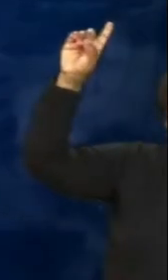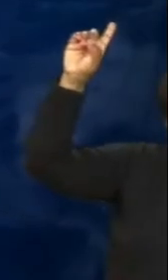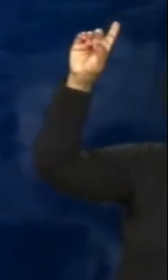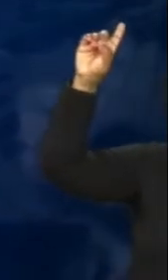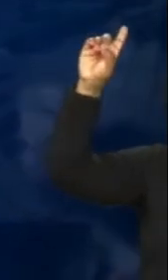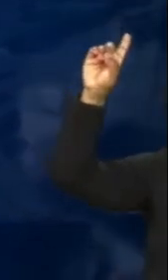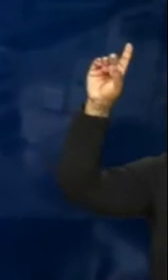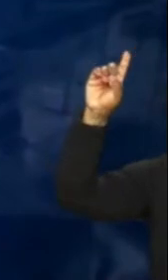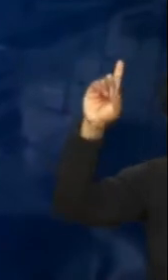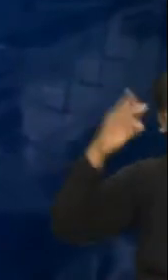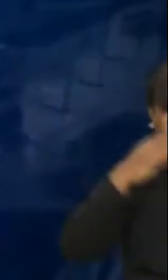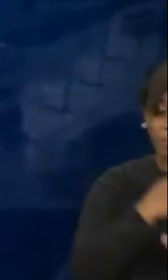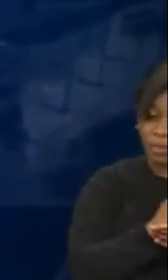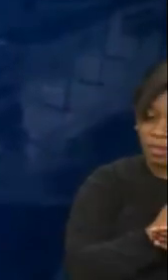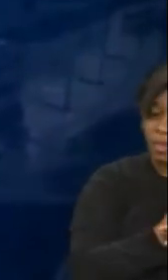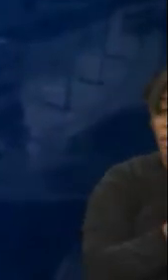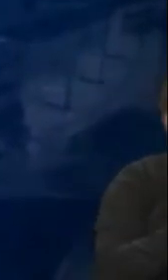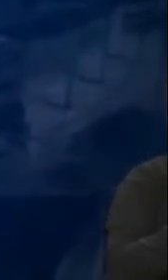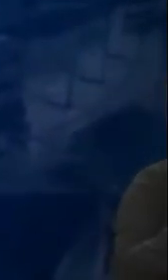Descansa em mim.